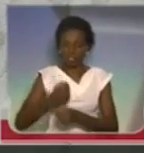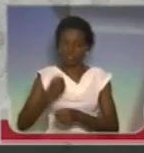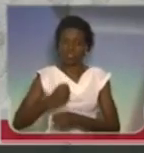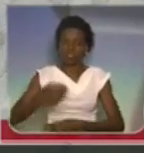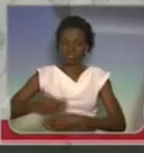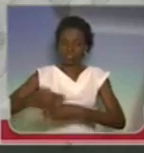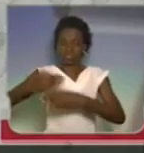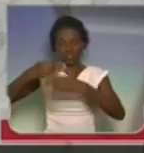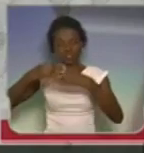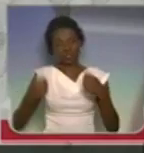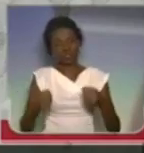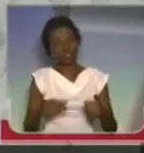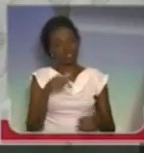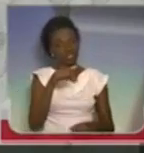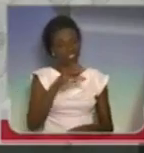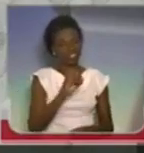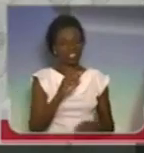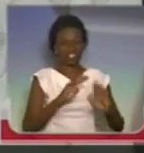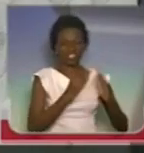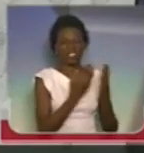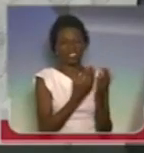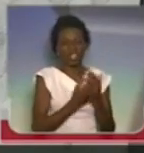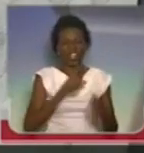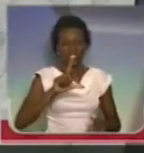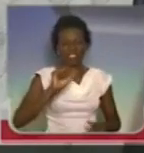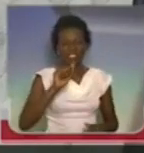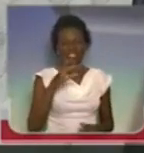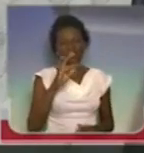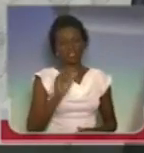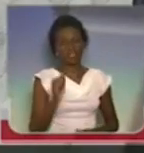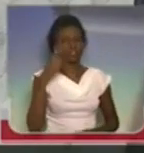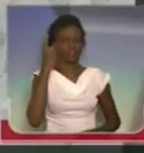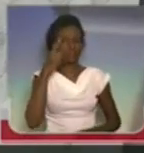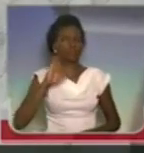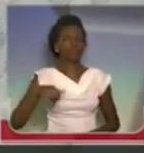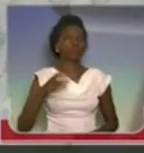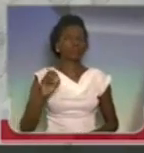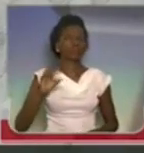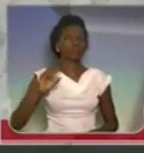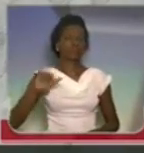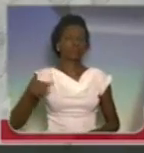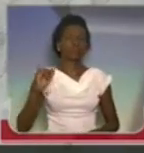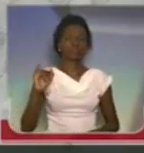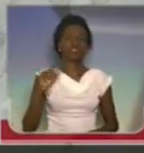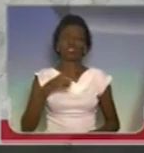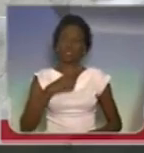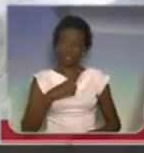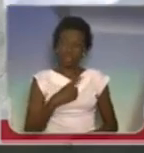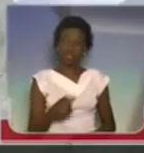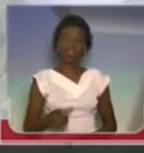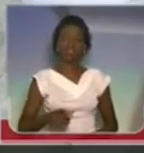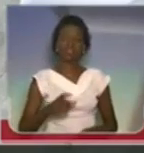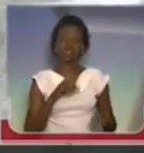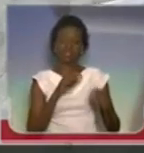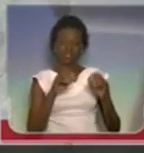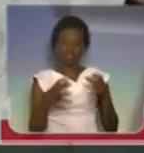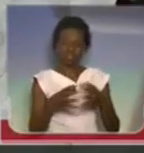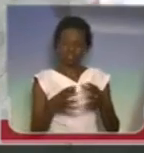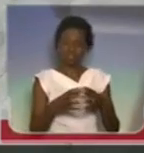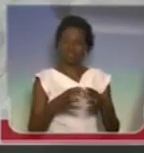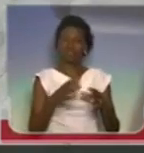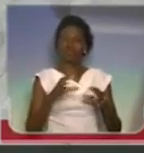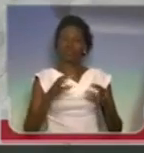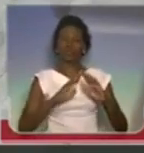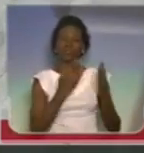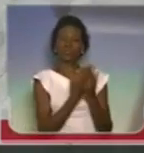lata deputado Jorge rato 70 escolas de lata é o que nós temos ainda na rede estadual de ensina e o governo não toma